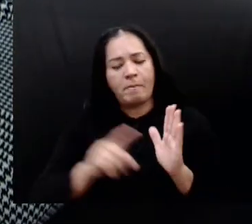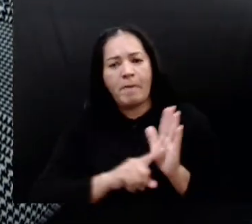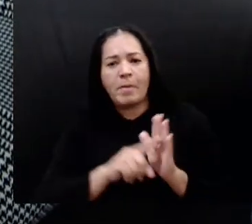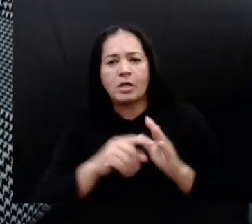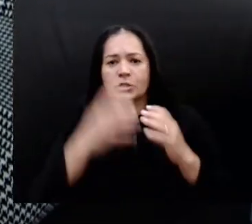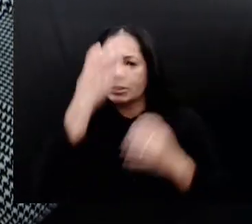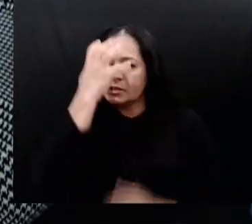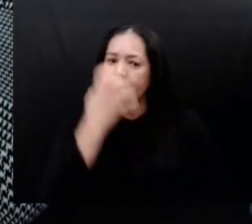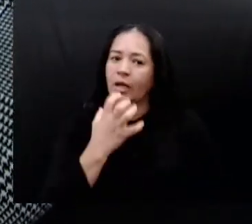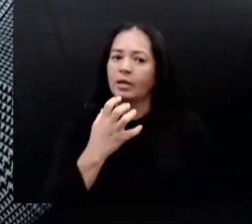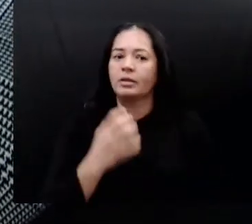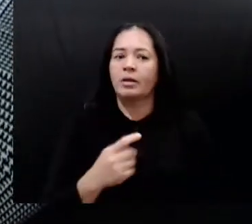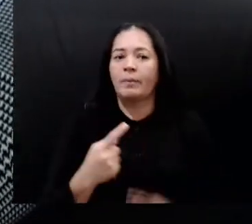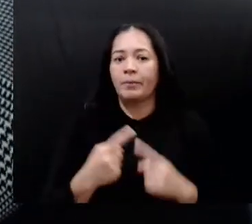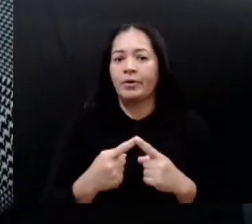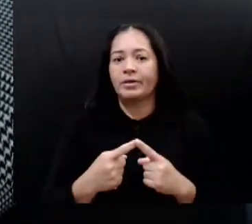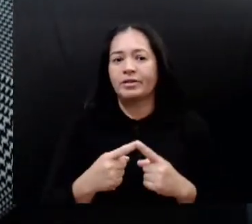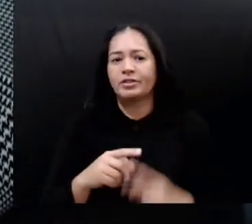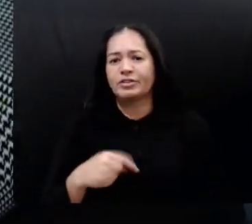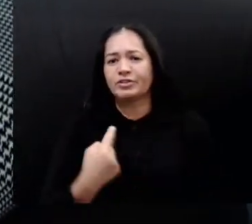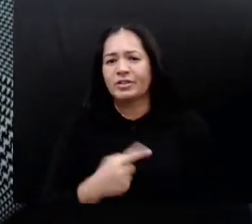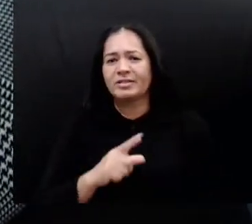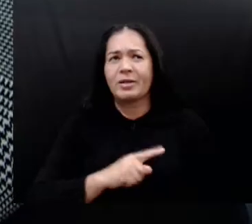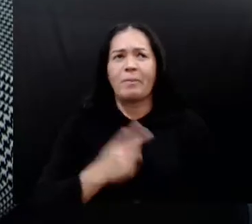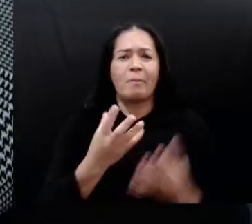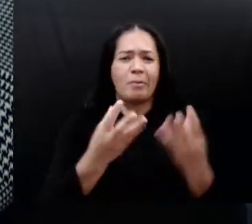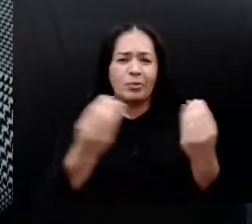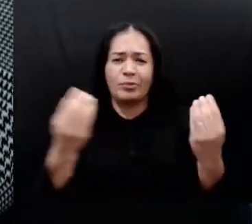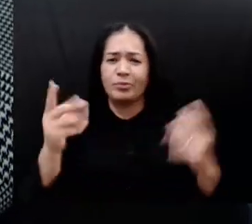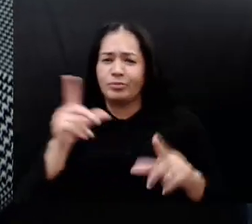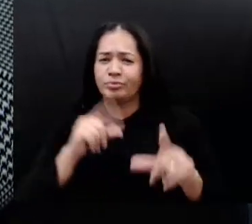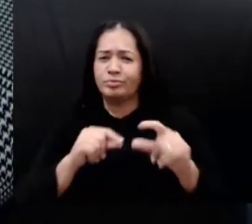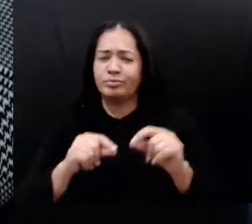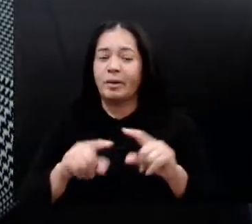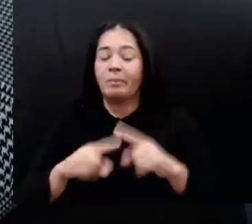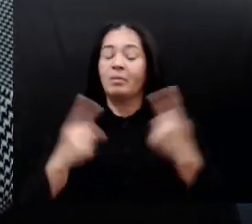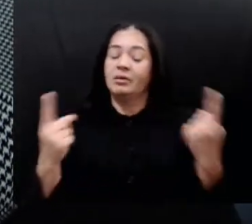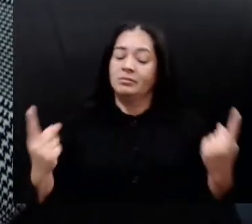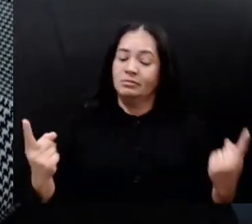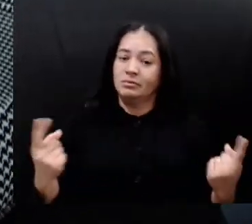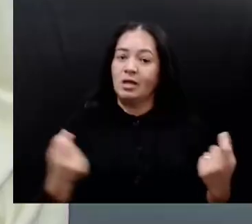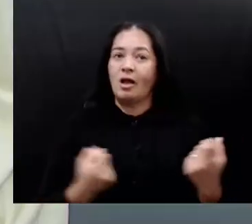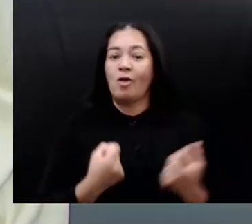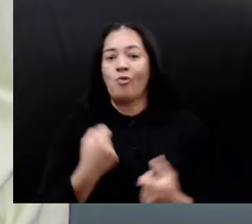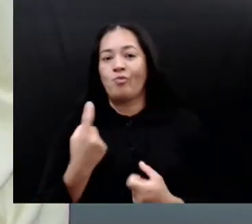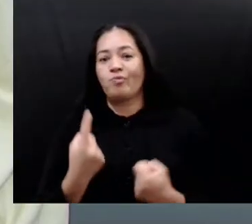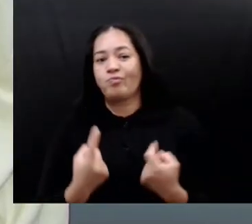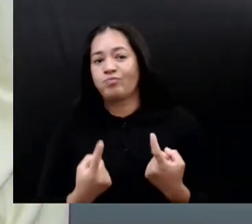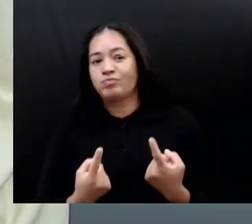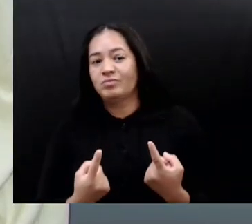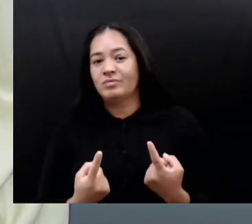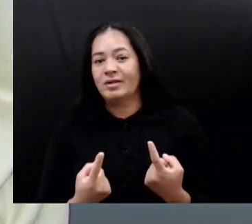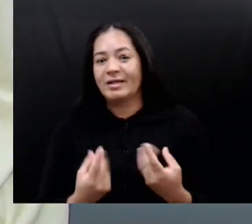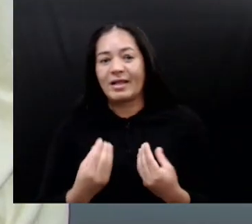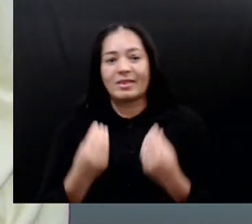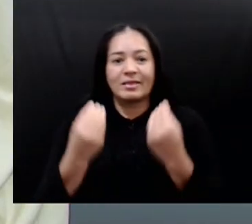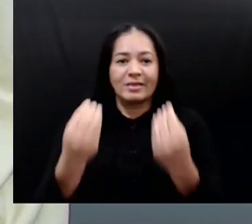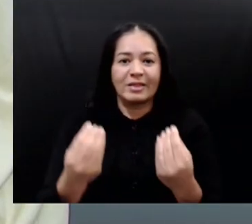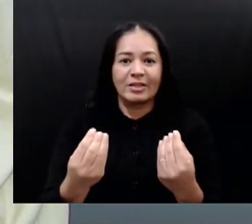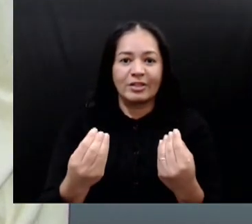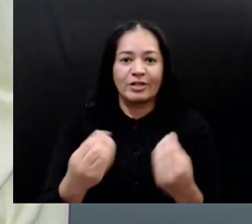Porque, de fato, a gente tem muitas opções no mercado, mas muitas vezes nem todos vão entregar aquilo que a gente espera.